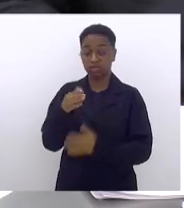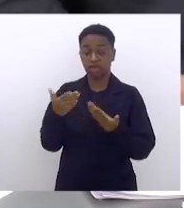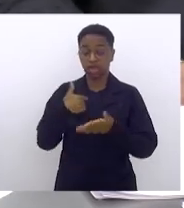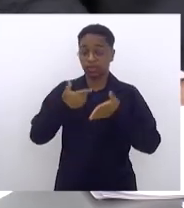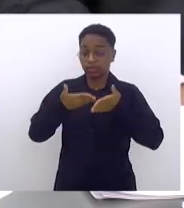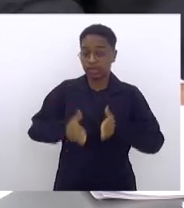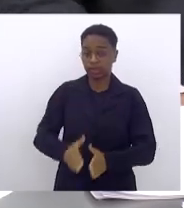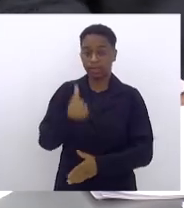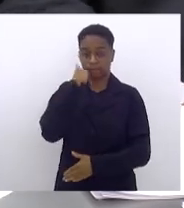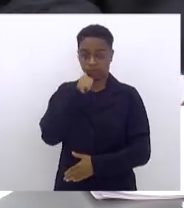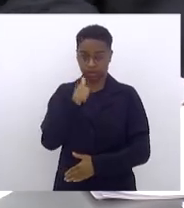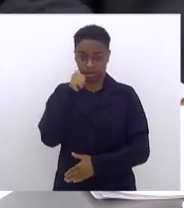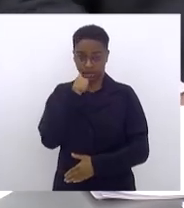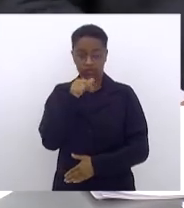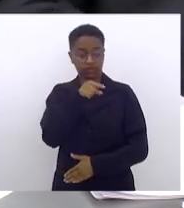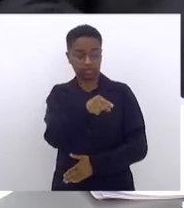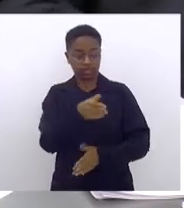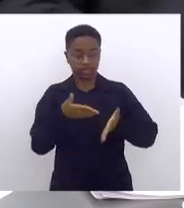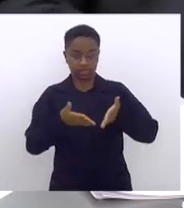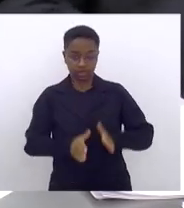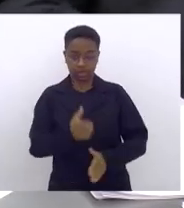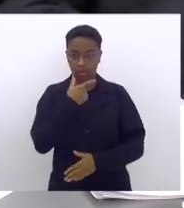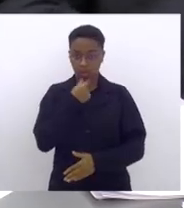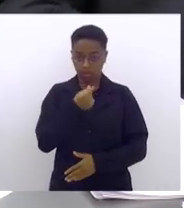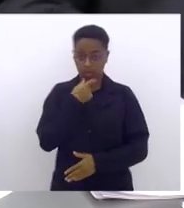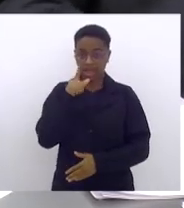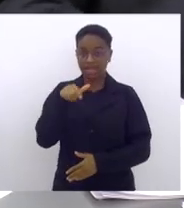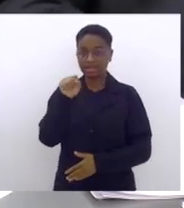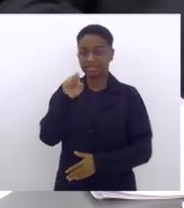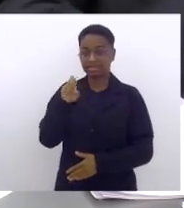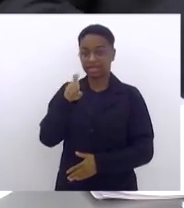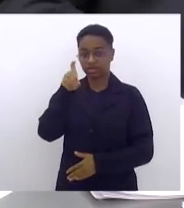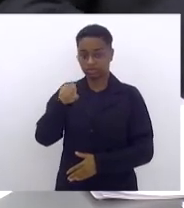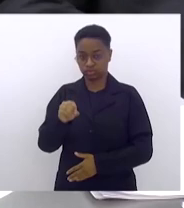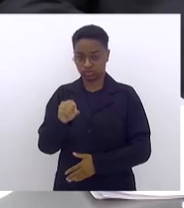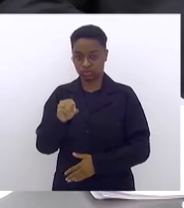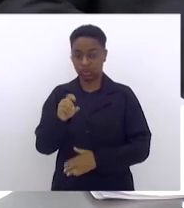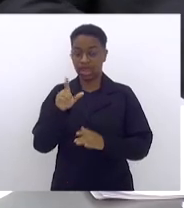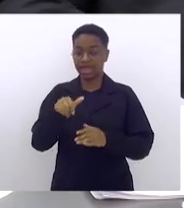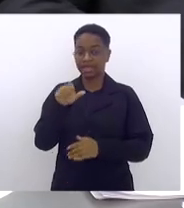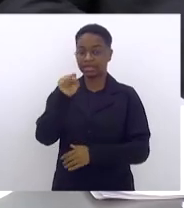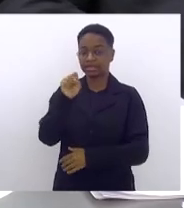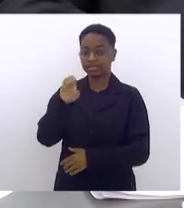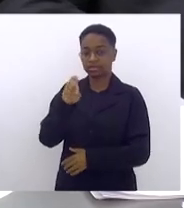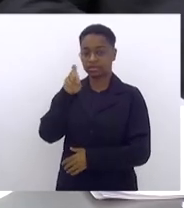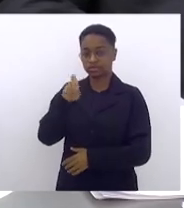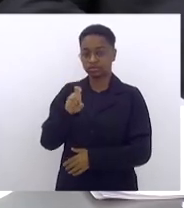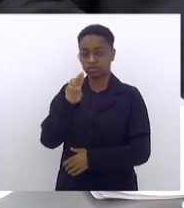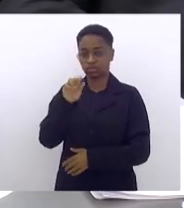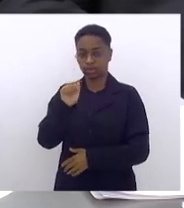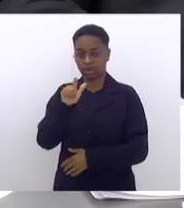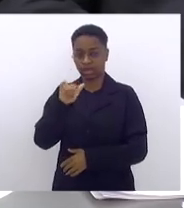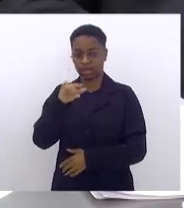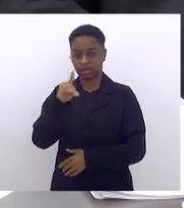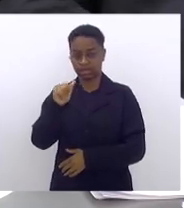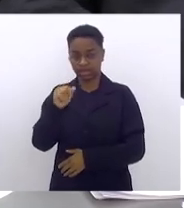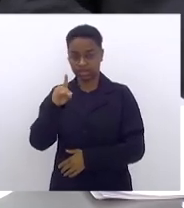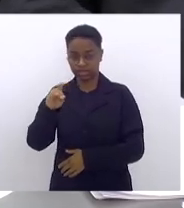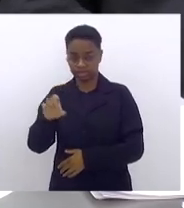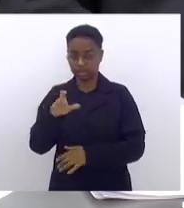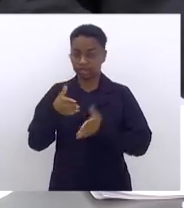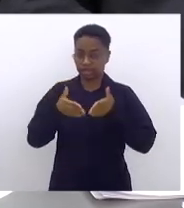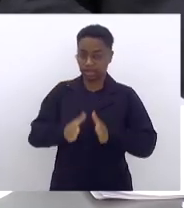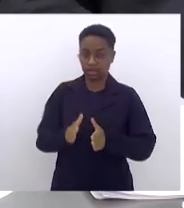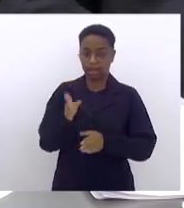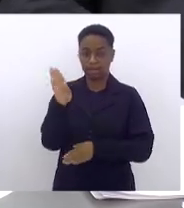mulher, não é? Vossa Excelência nasceu homem, esse é o sexo, é a sexualidade. Nascemos biologicamente assim, homens e